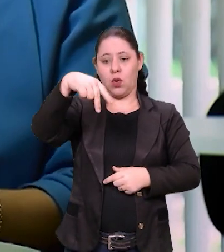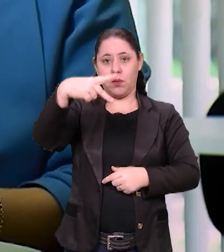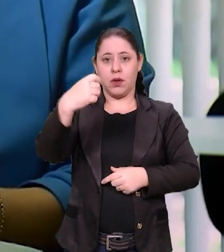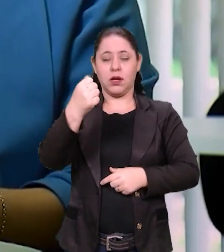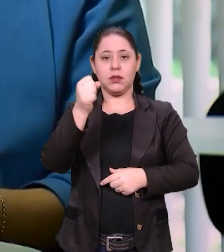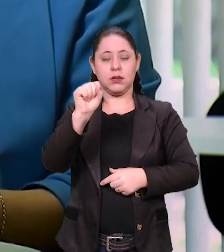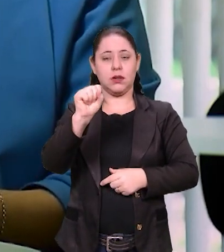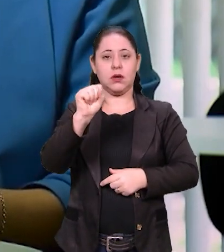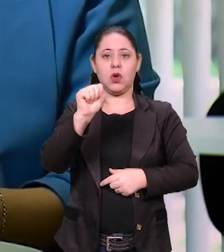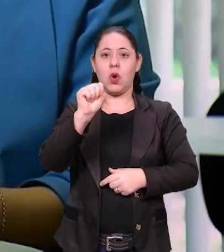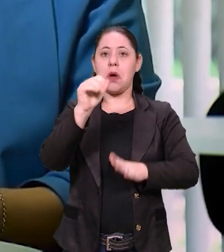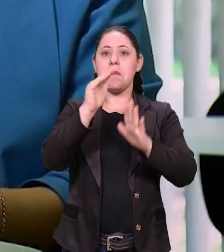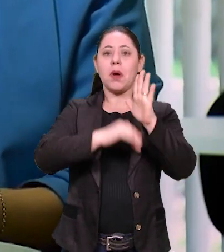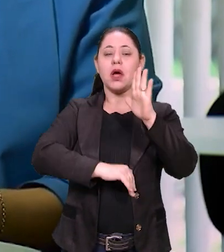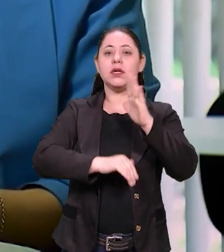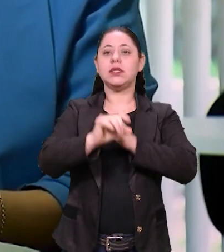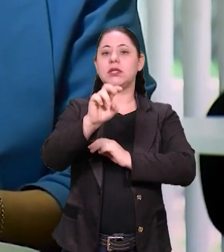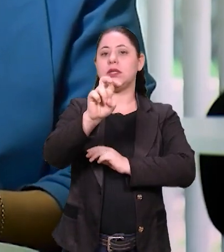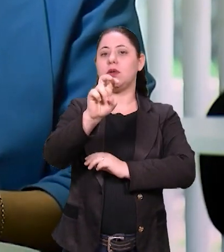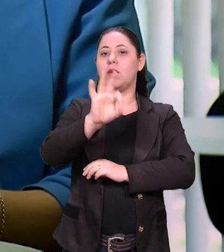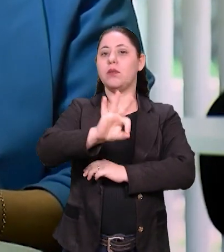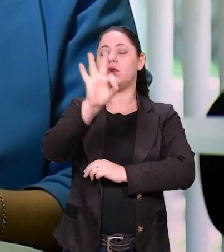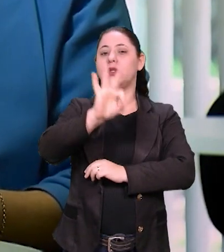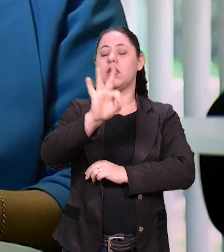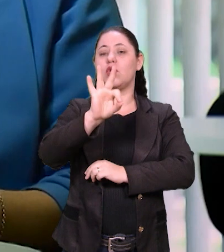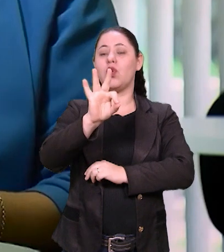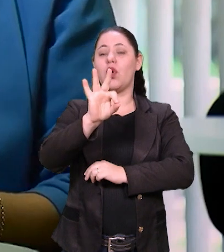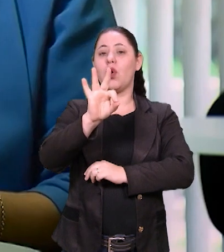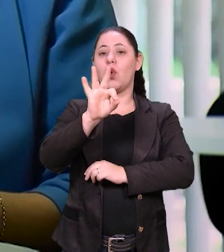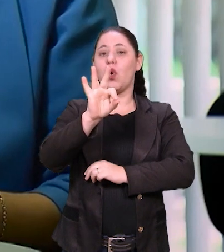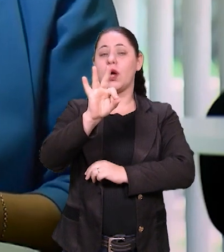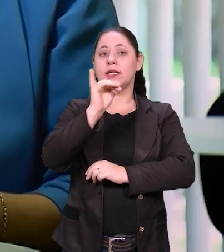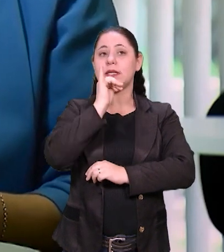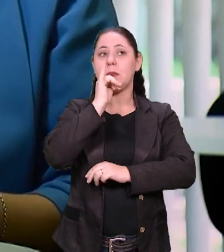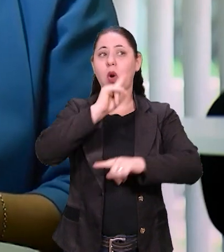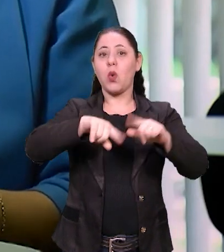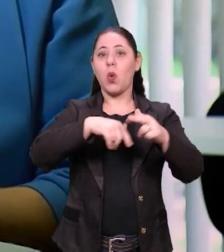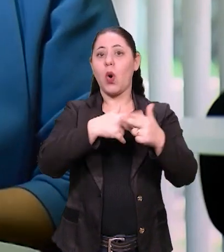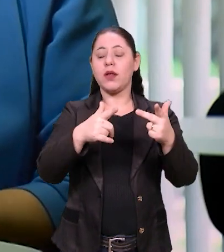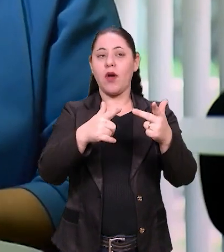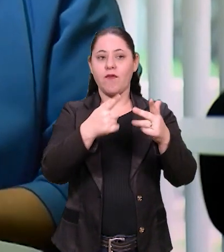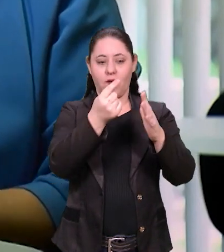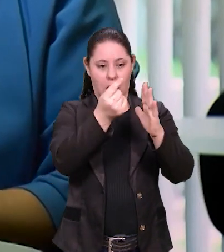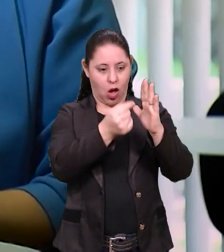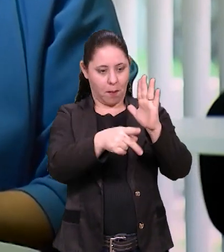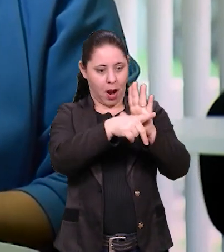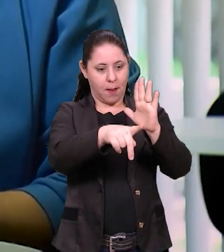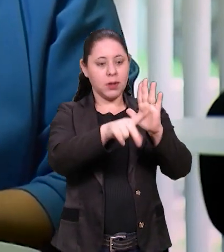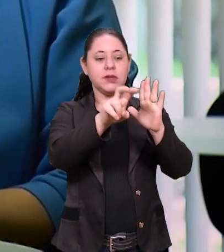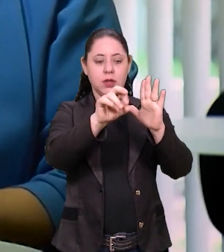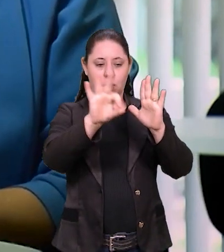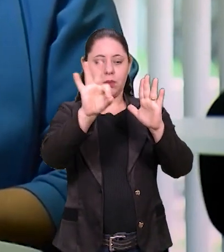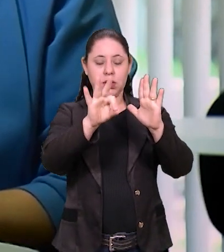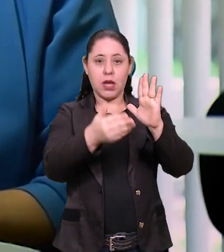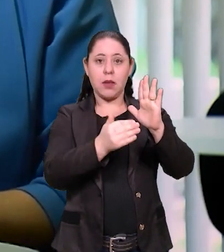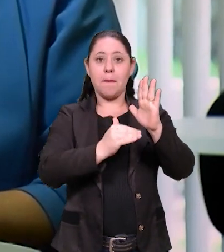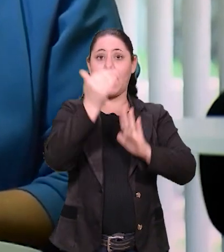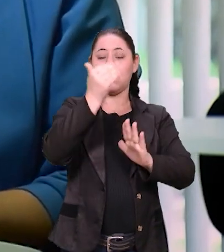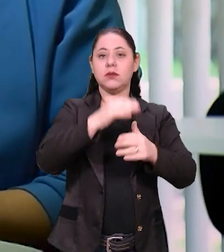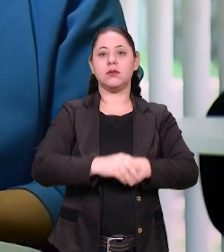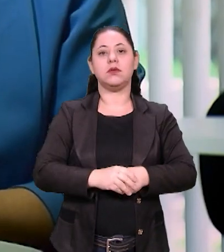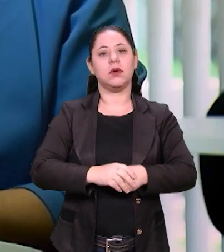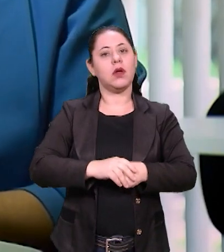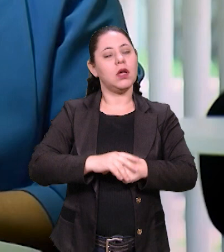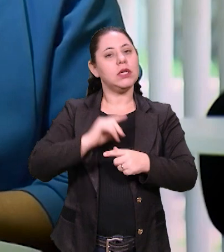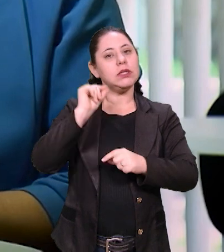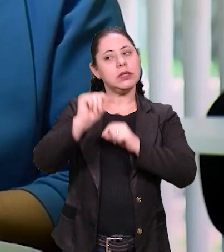recompensa nunca poderá ser inferior a 5% do valor do objeto e será acrescido de todas as despesas